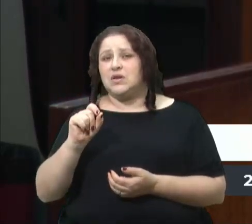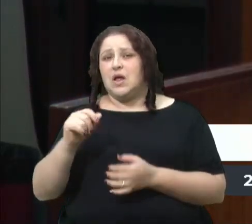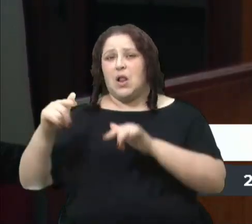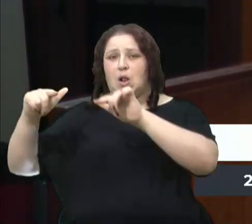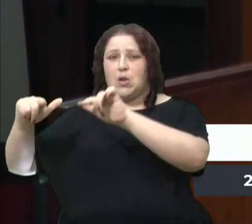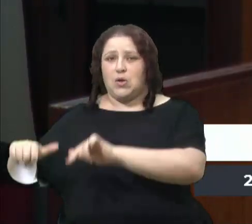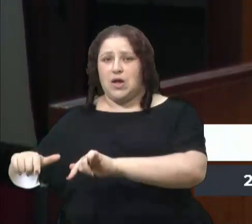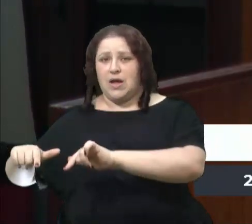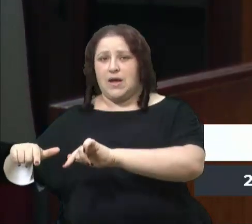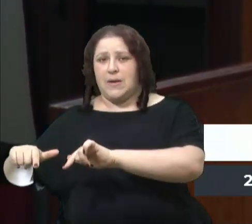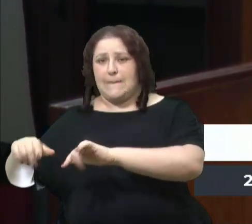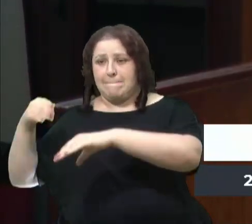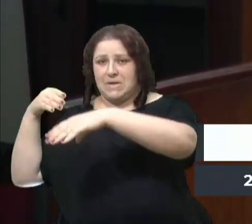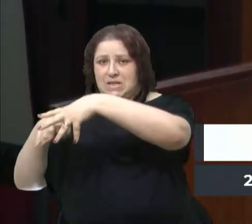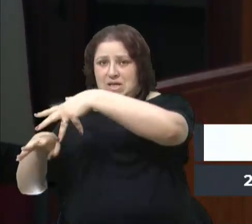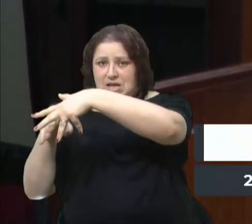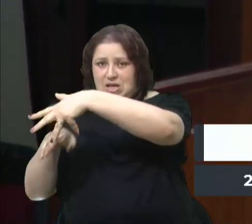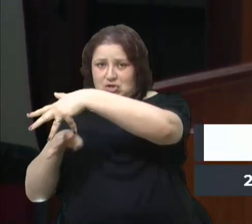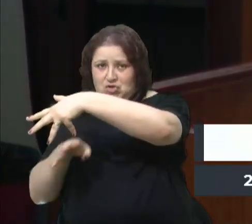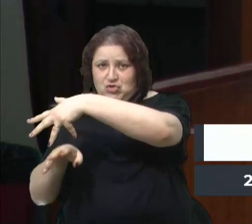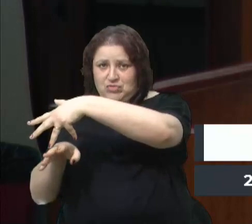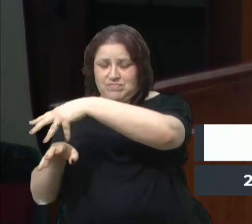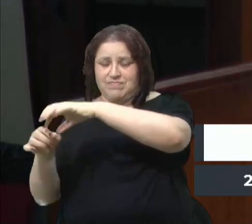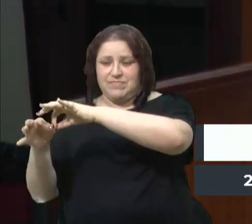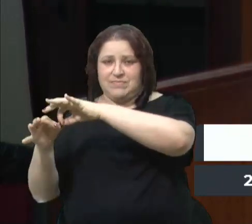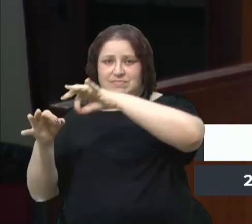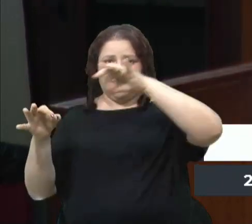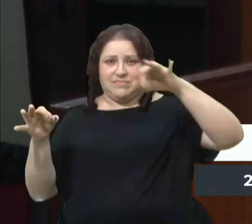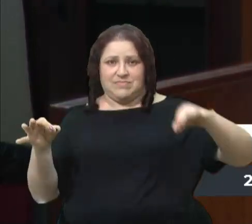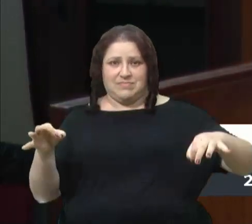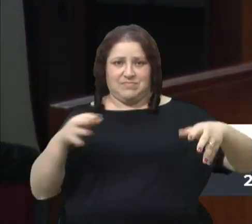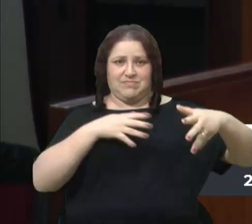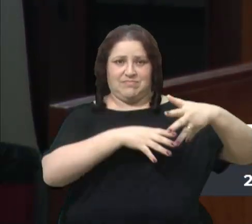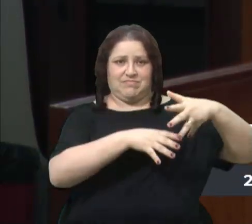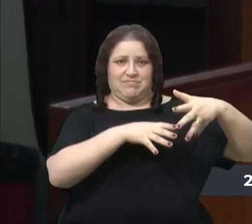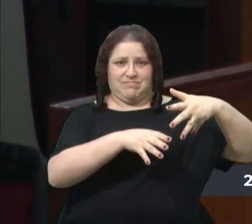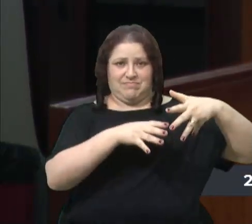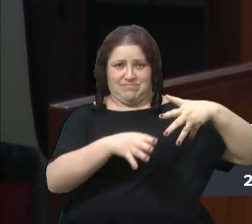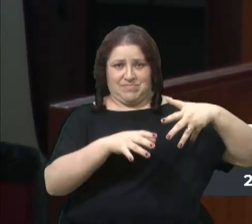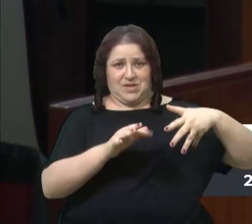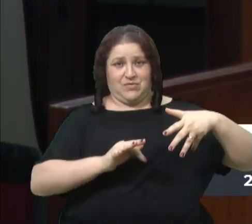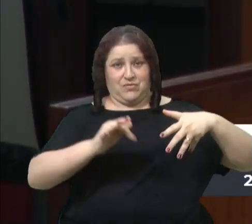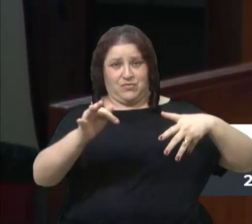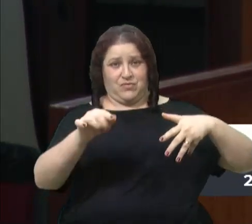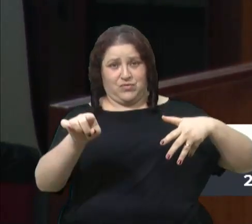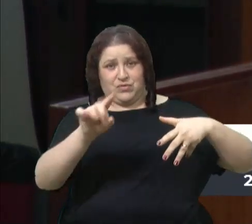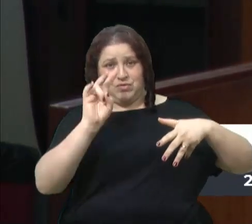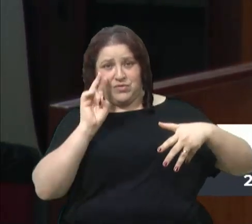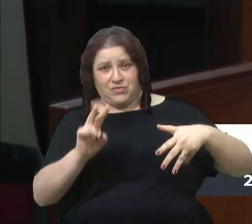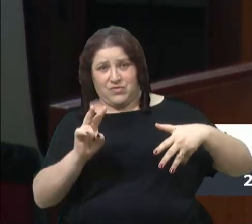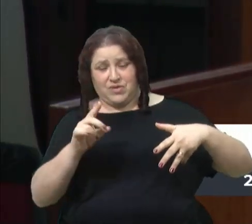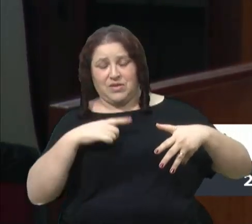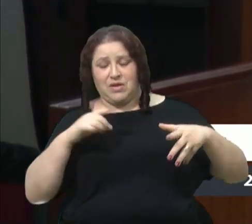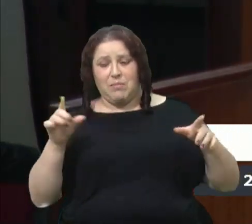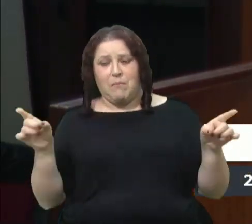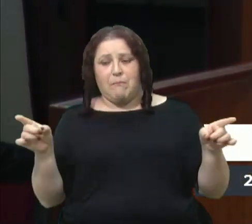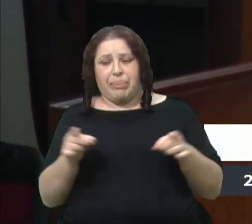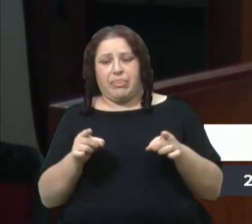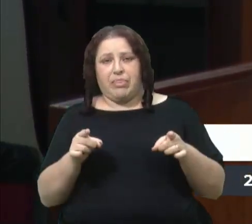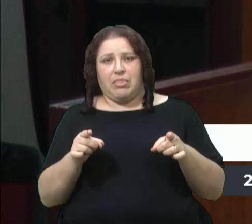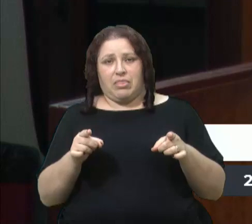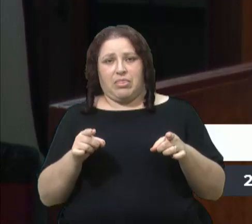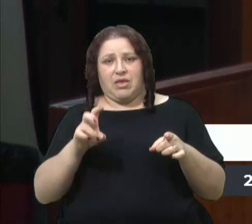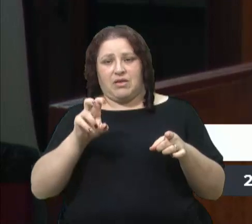Vocês vão ver que futuramente nós vamos ter as distâncias com menos de 50 quilômetros. Isso é horrível,